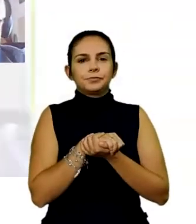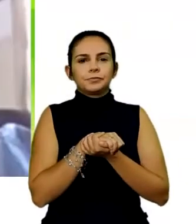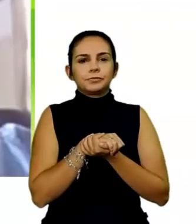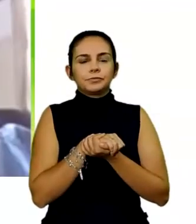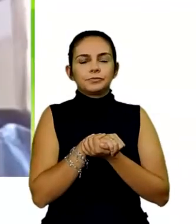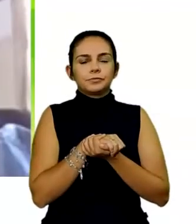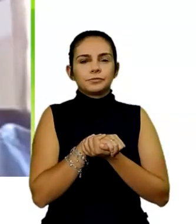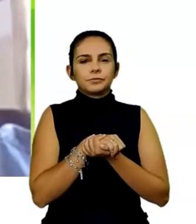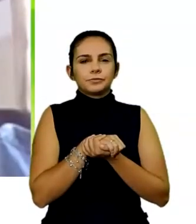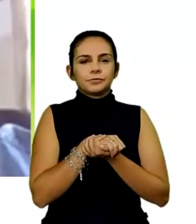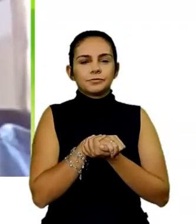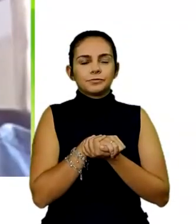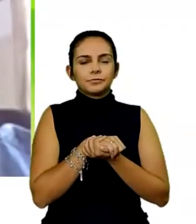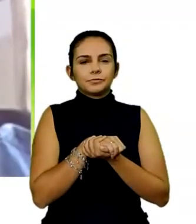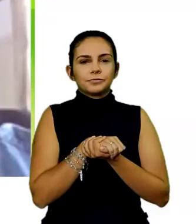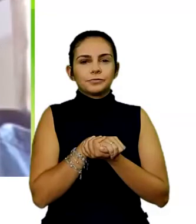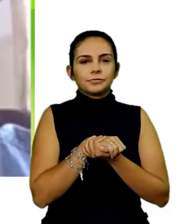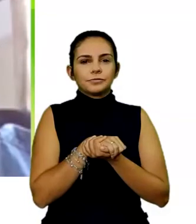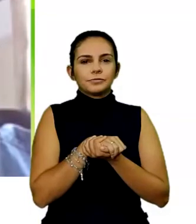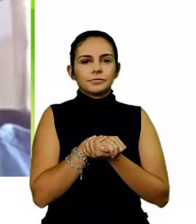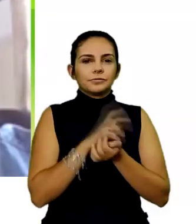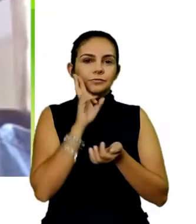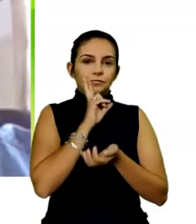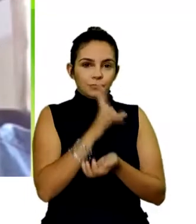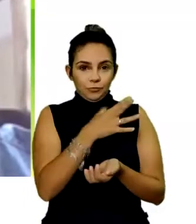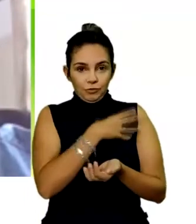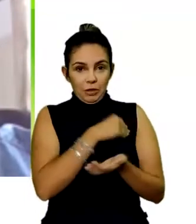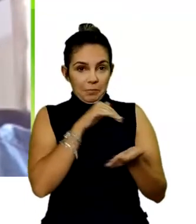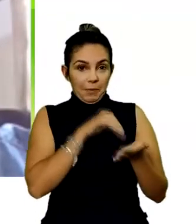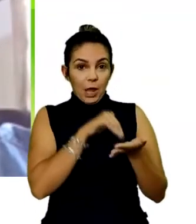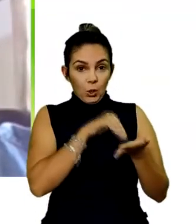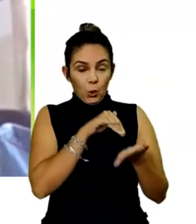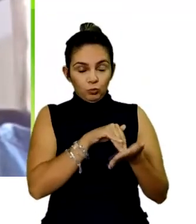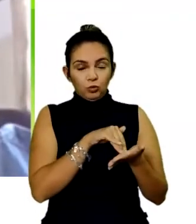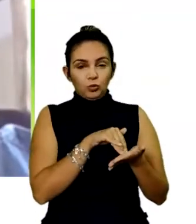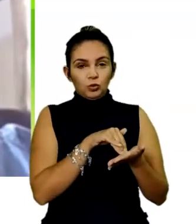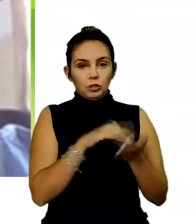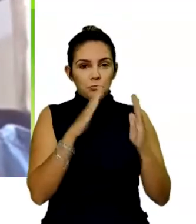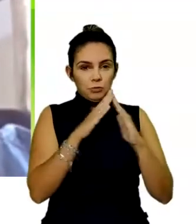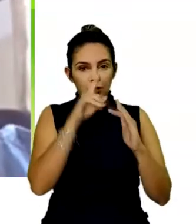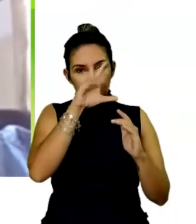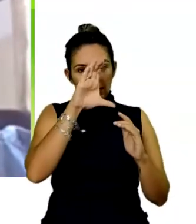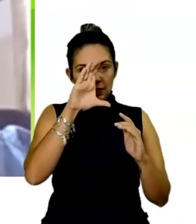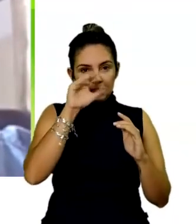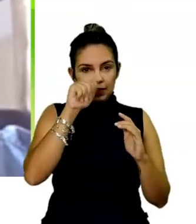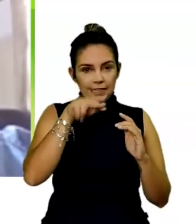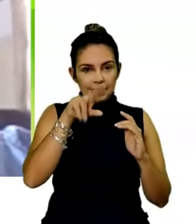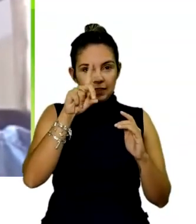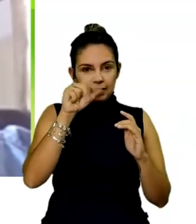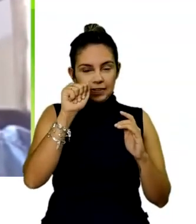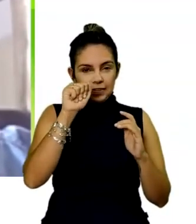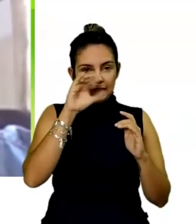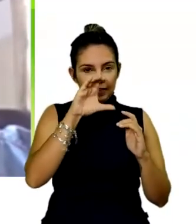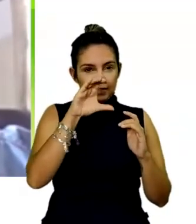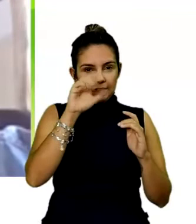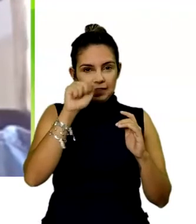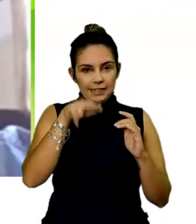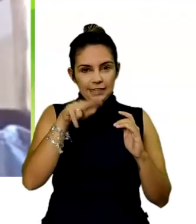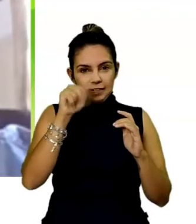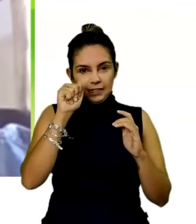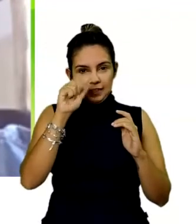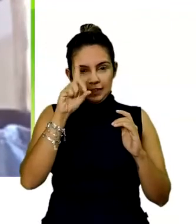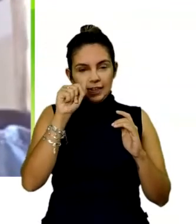O nosso filho mais novo, que mora aqui hoje, ele mora no Canadá, ele é um designer